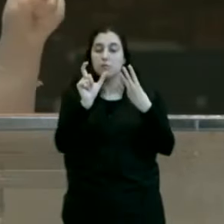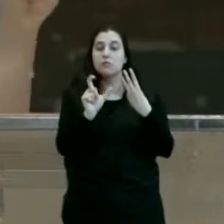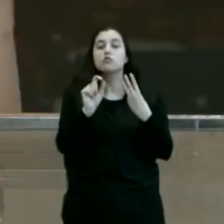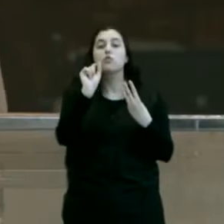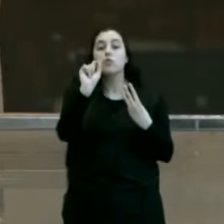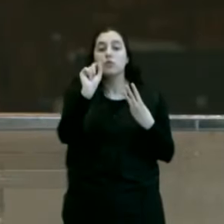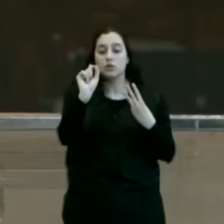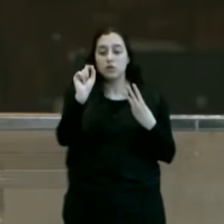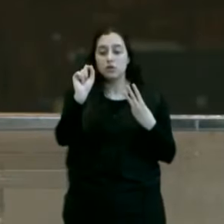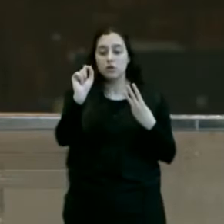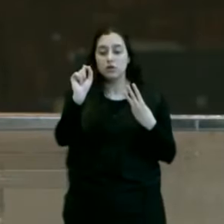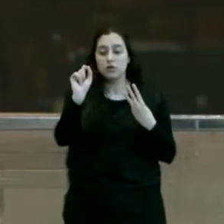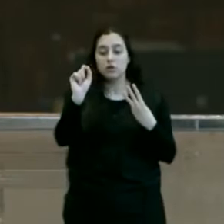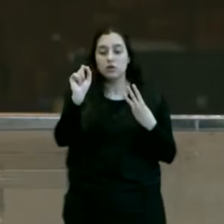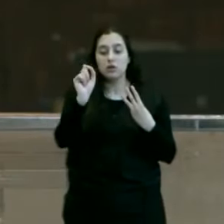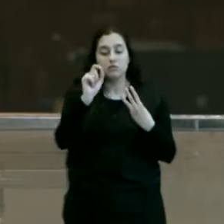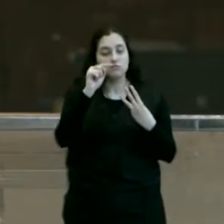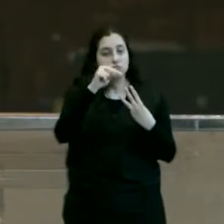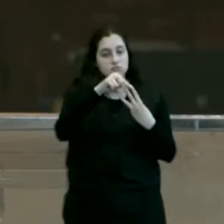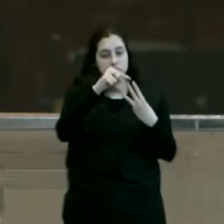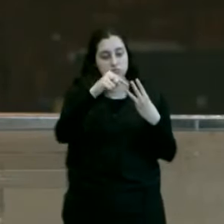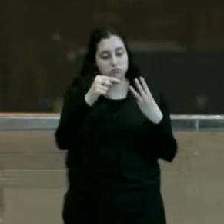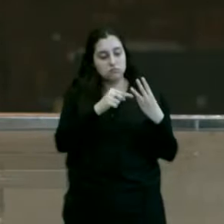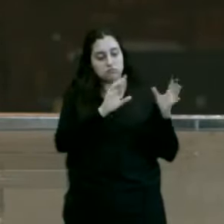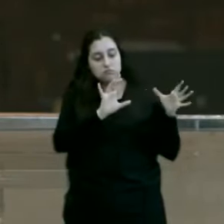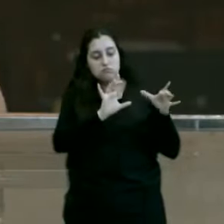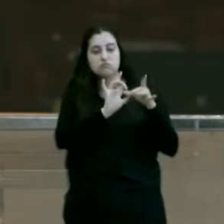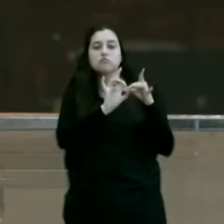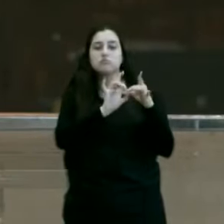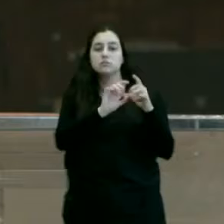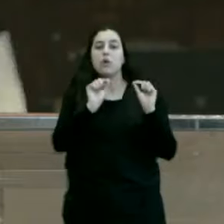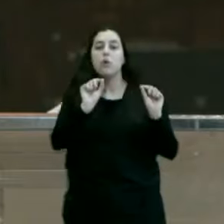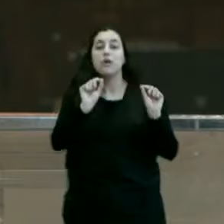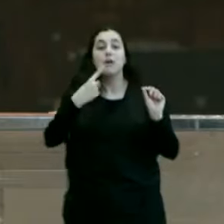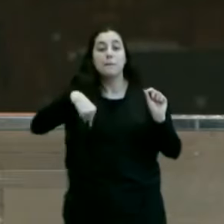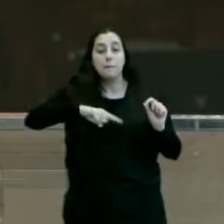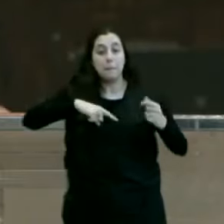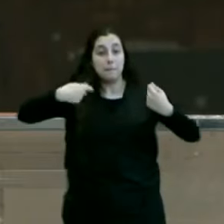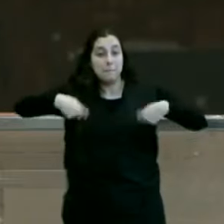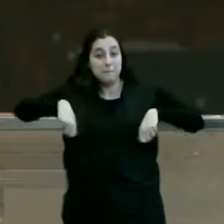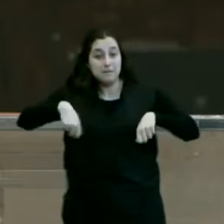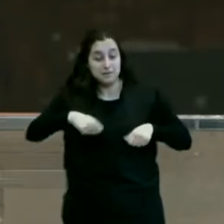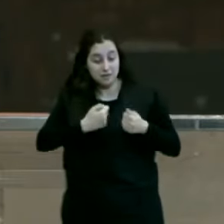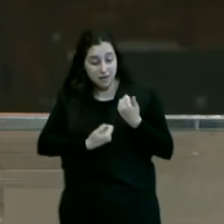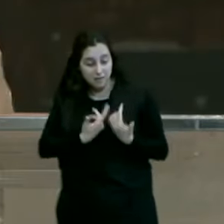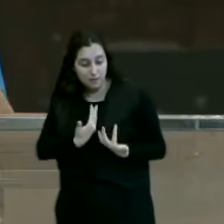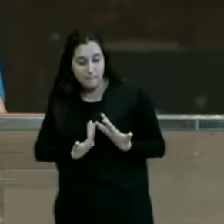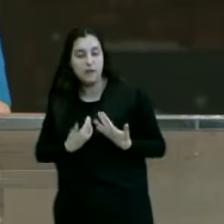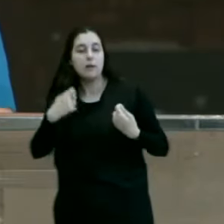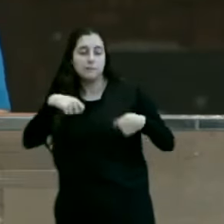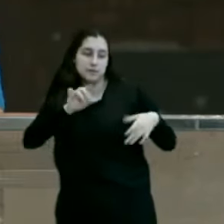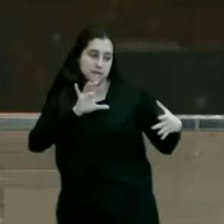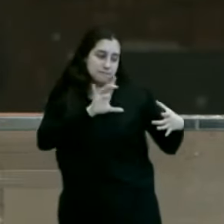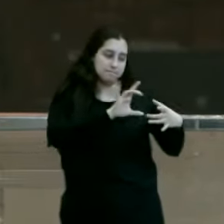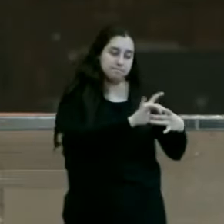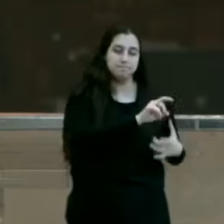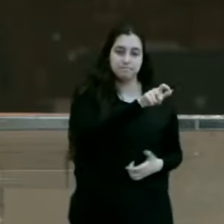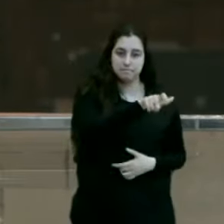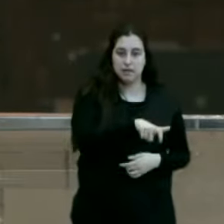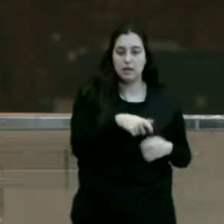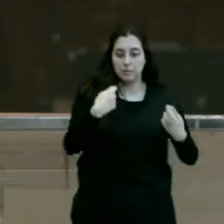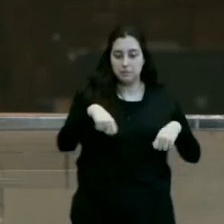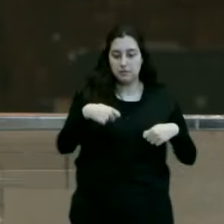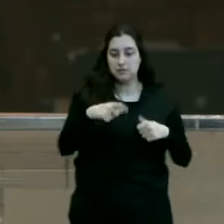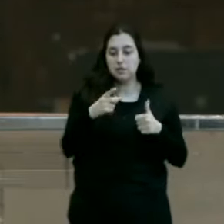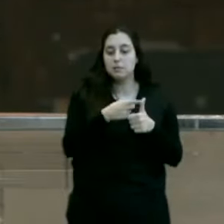sempre vão de mãos dadas, quando nós precisamos de um avivamento pessoal nas nossas vidas.